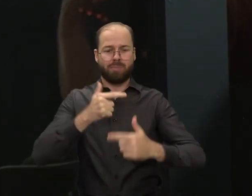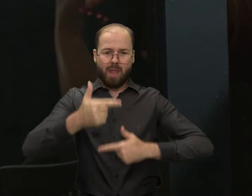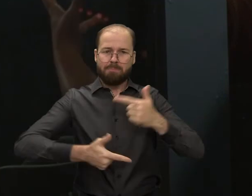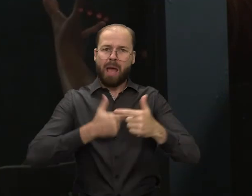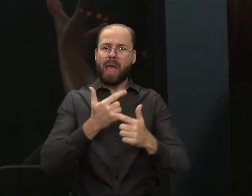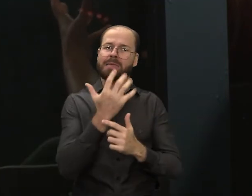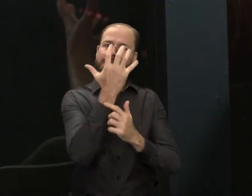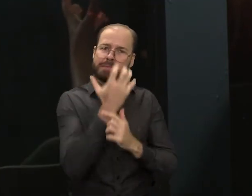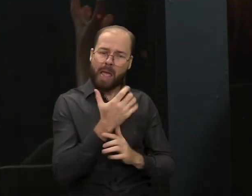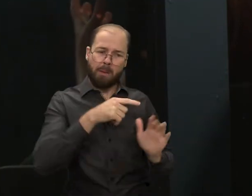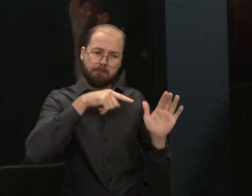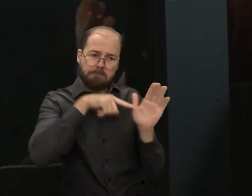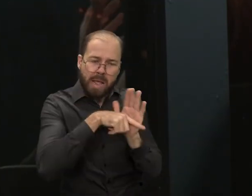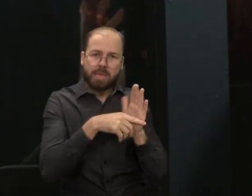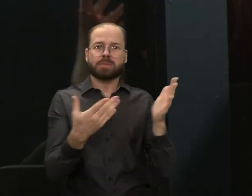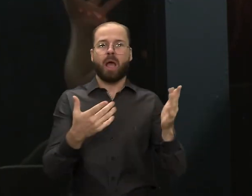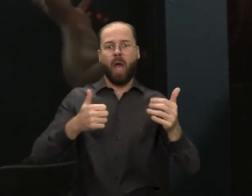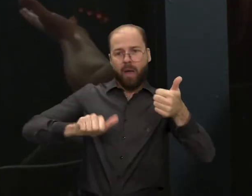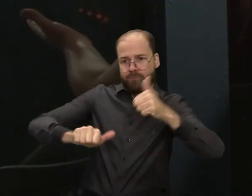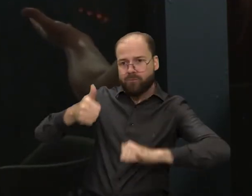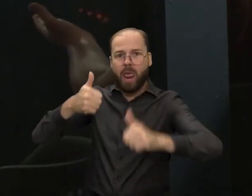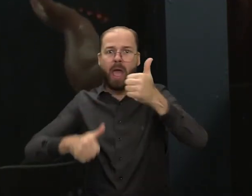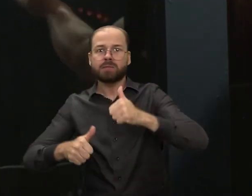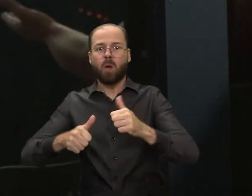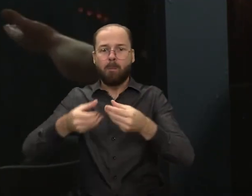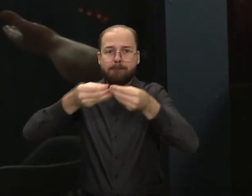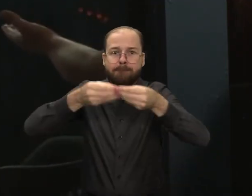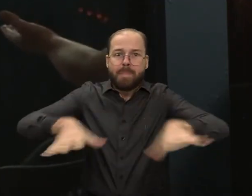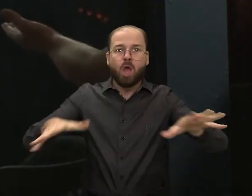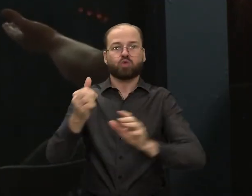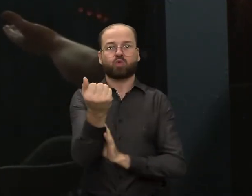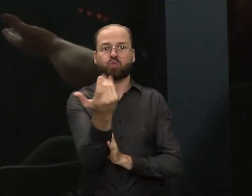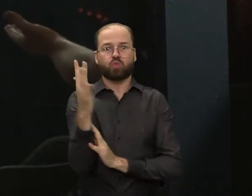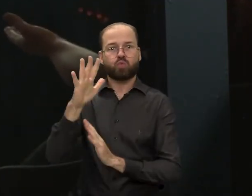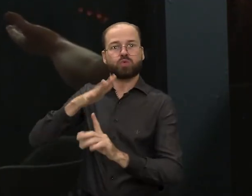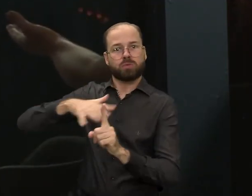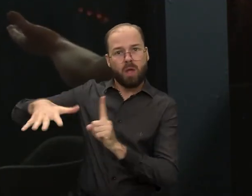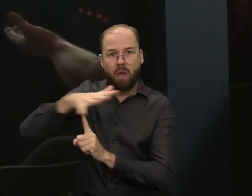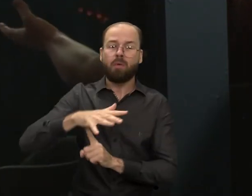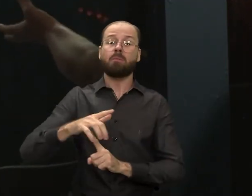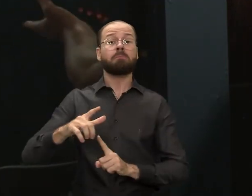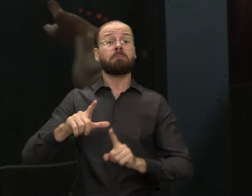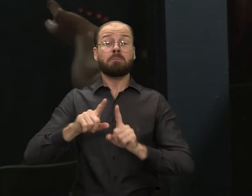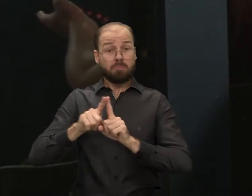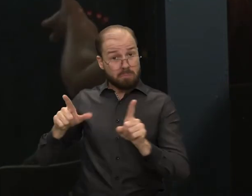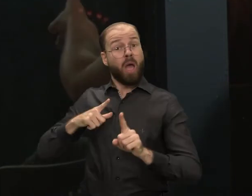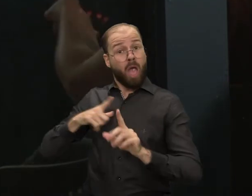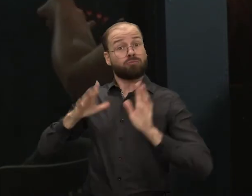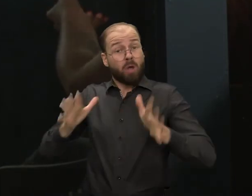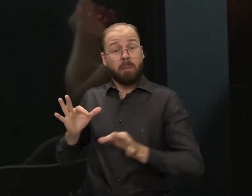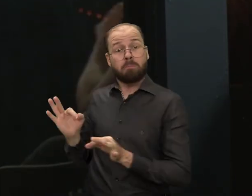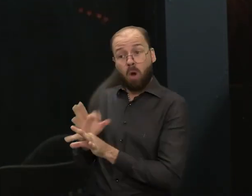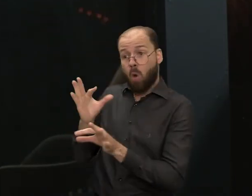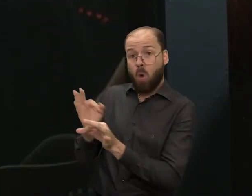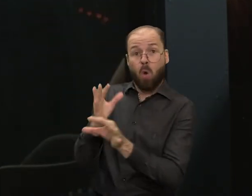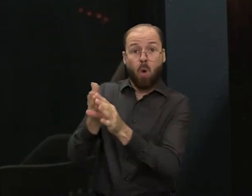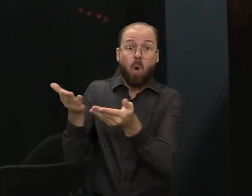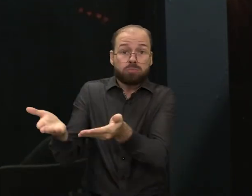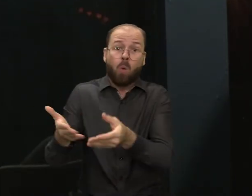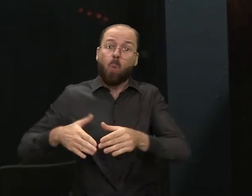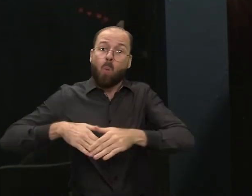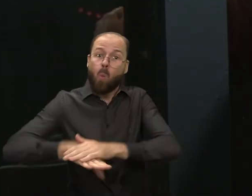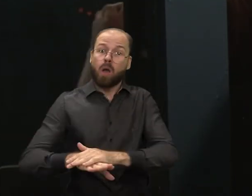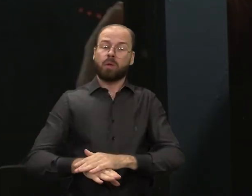com avaliação desses impactos, os estudos, estão lá dentro das gavetas. Então, esses candidatos podem pegar